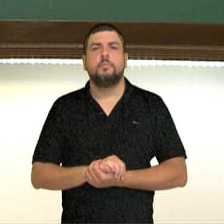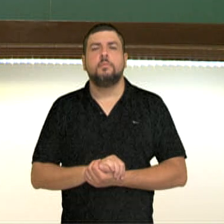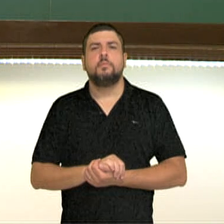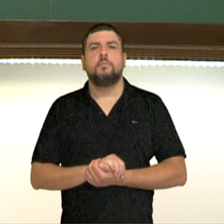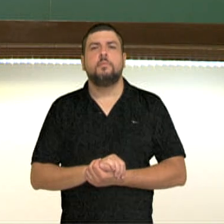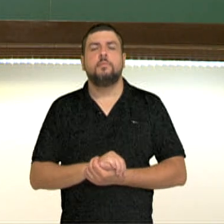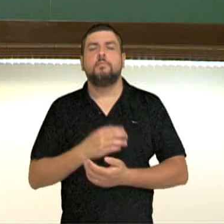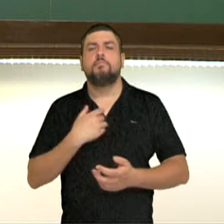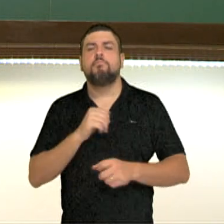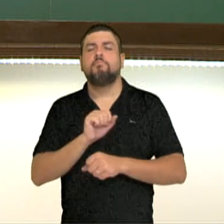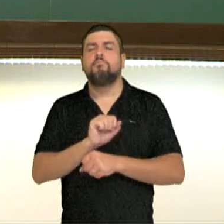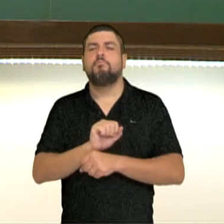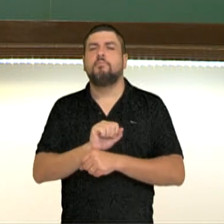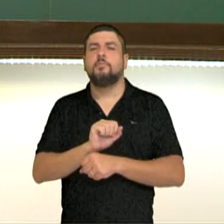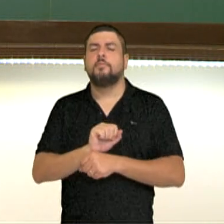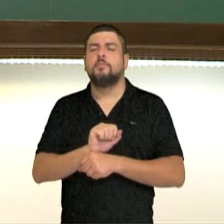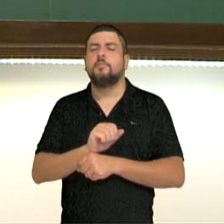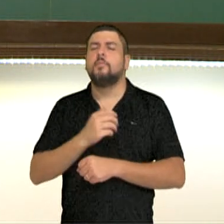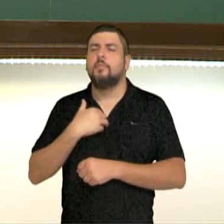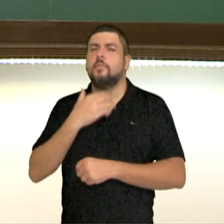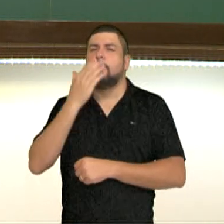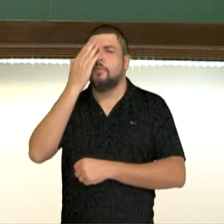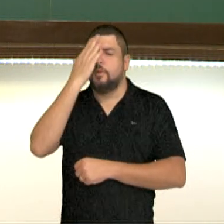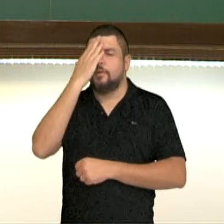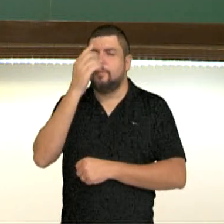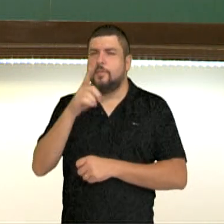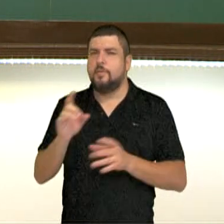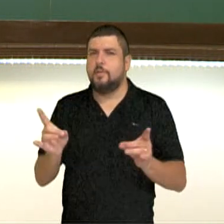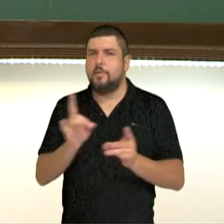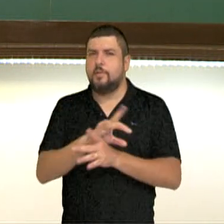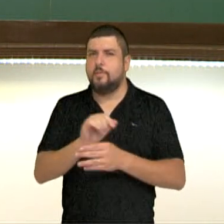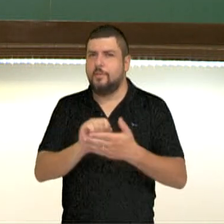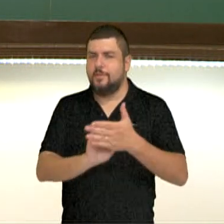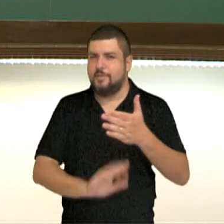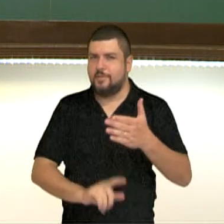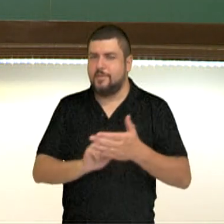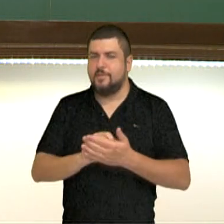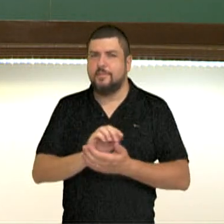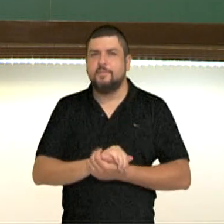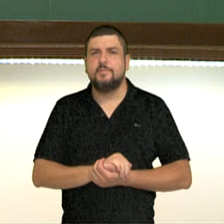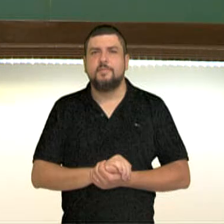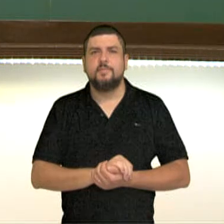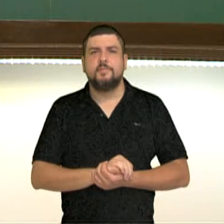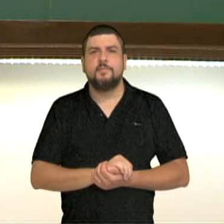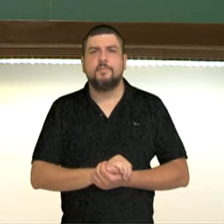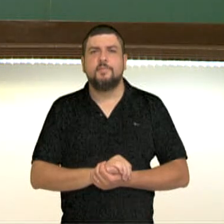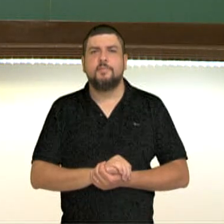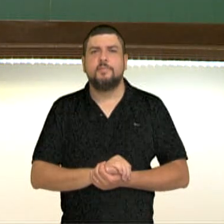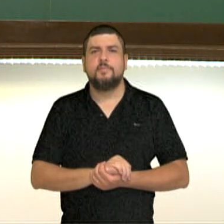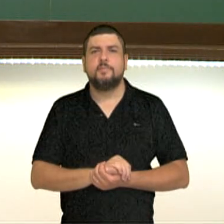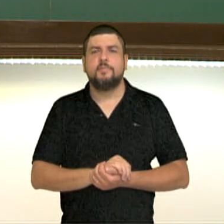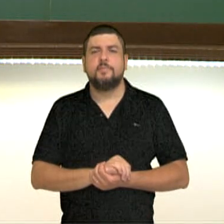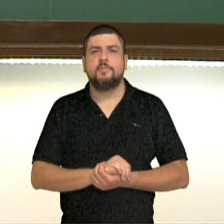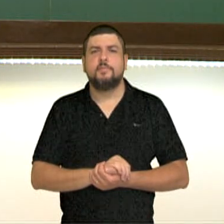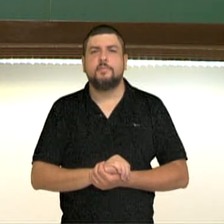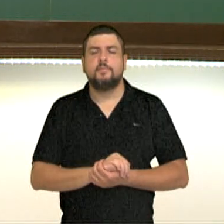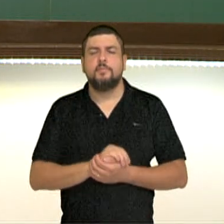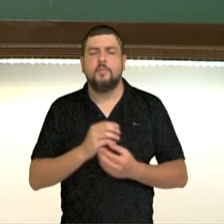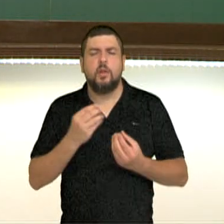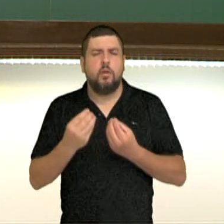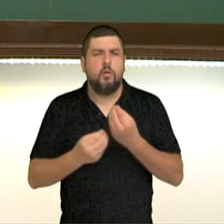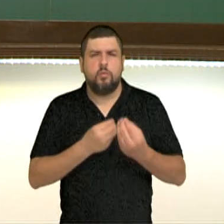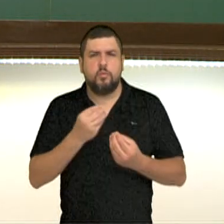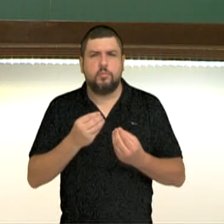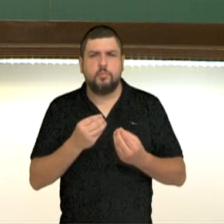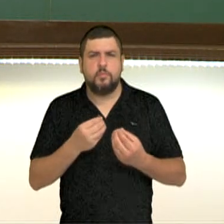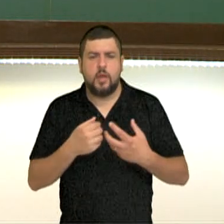Eu aguardei aqui e já sei que você fez aí. Gostou, né? Então vamos lá. Como a história dos